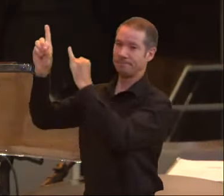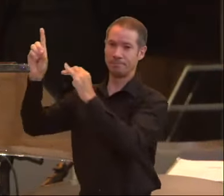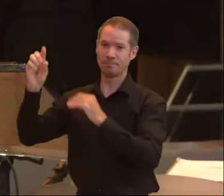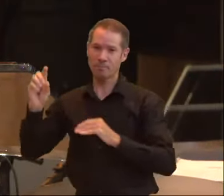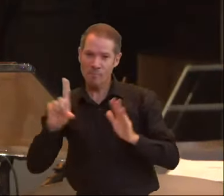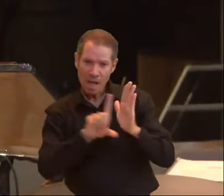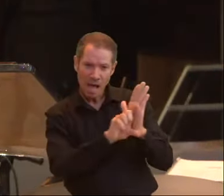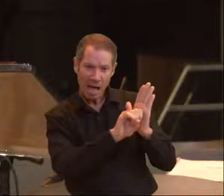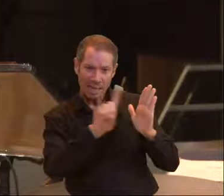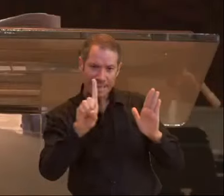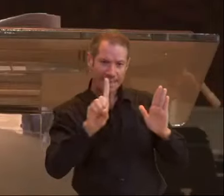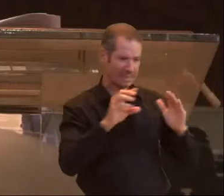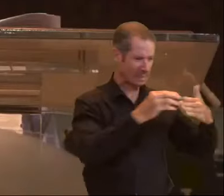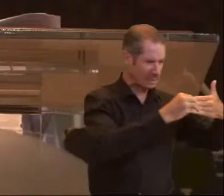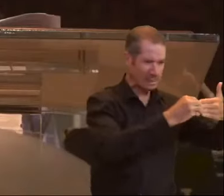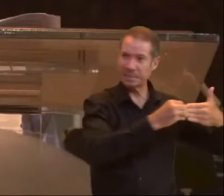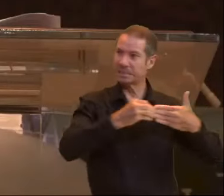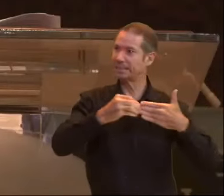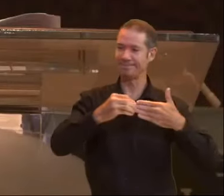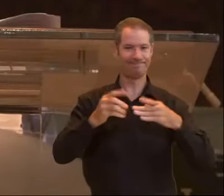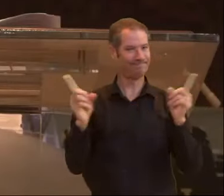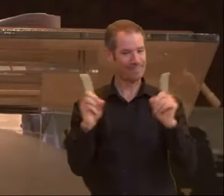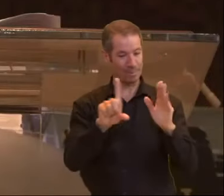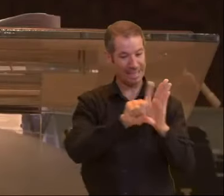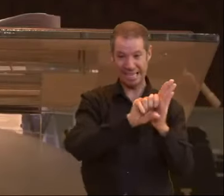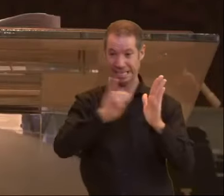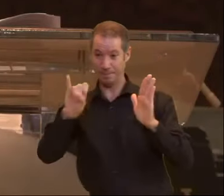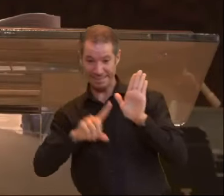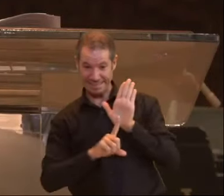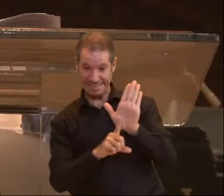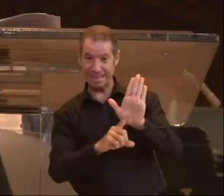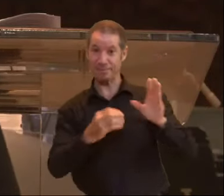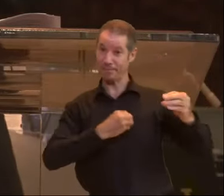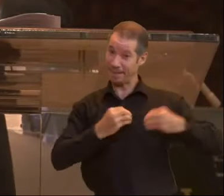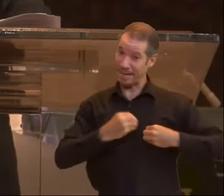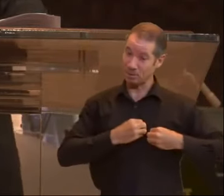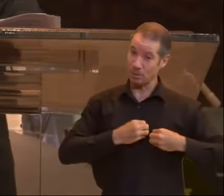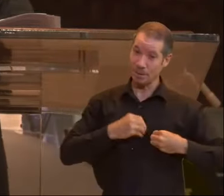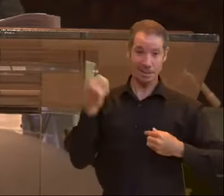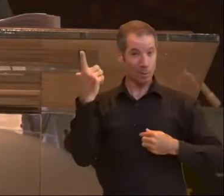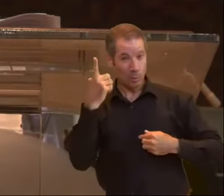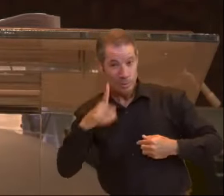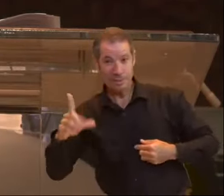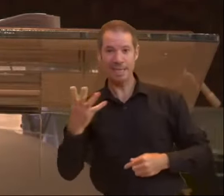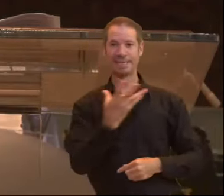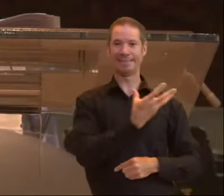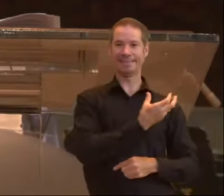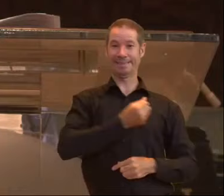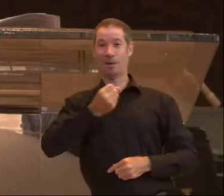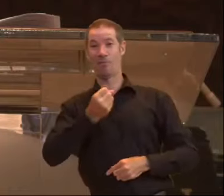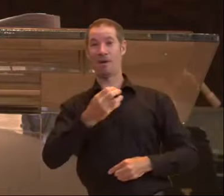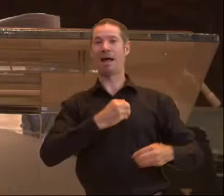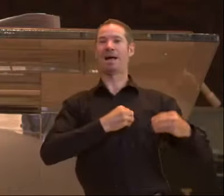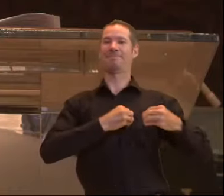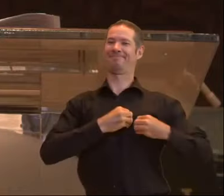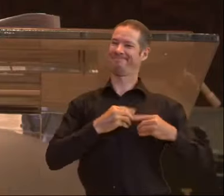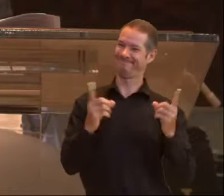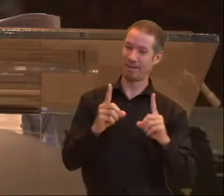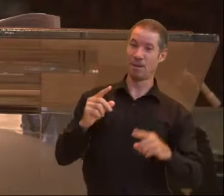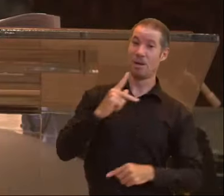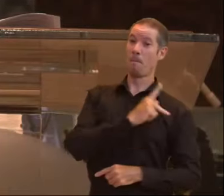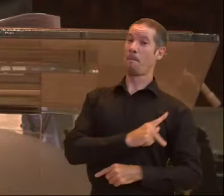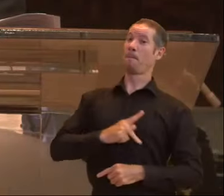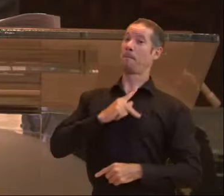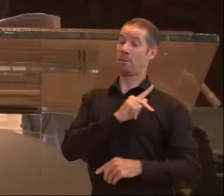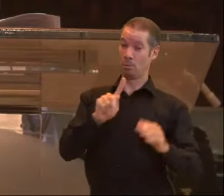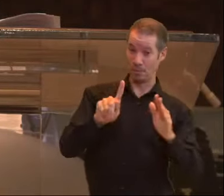ninguém à presença do Pai. A lei mostrava o pecado, mas não conseguia salvar do pecado. Paulo vai